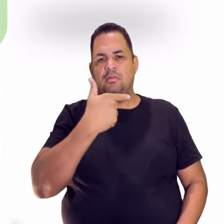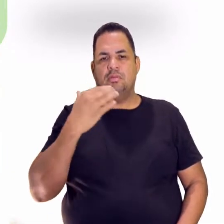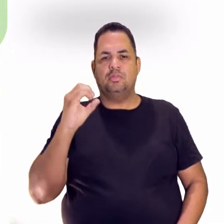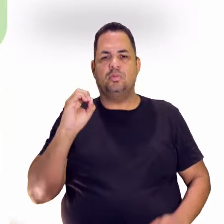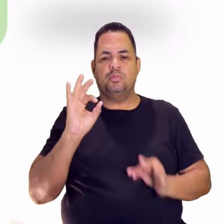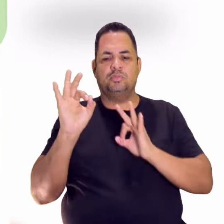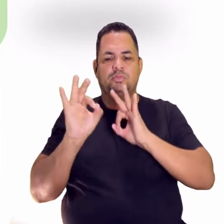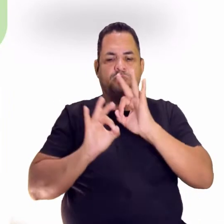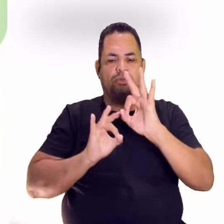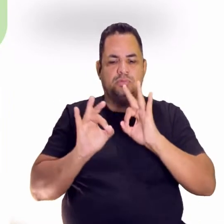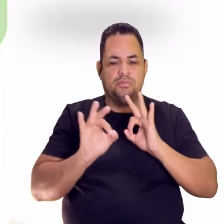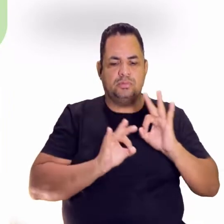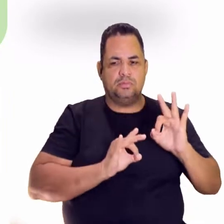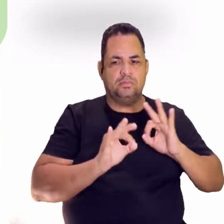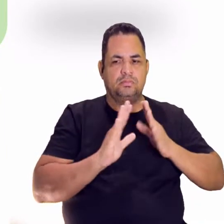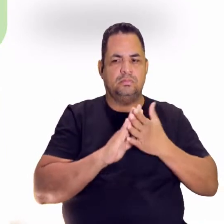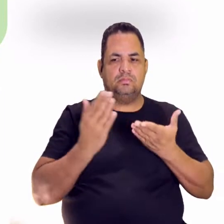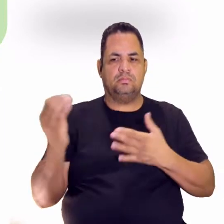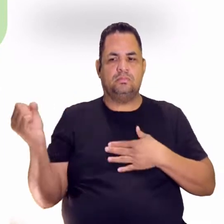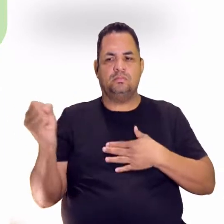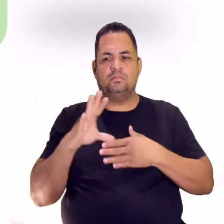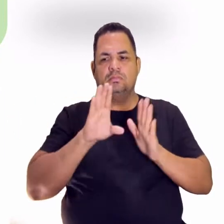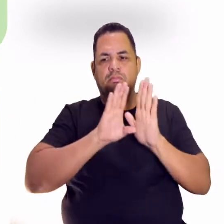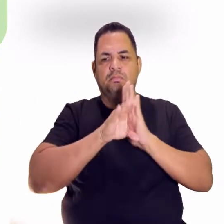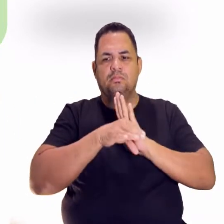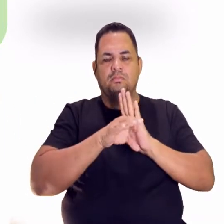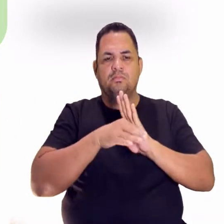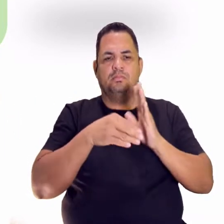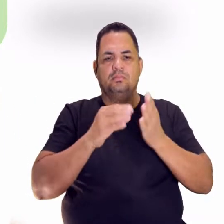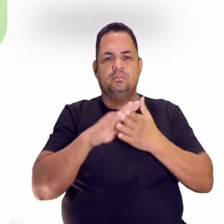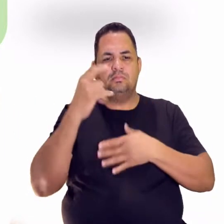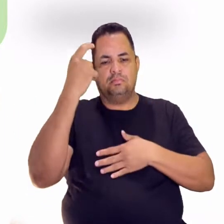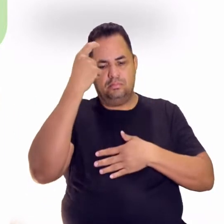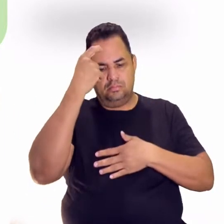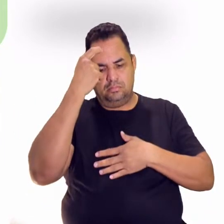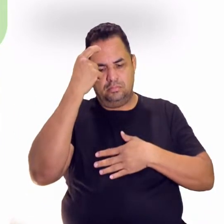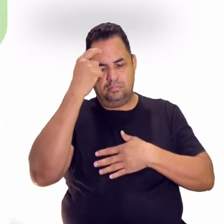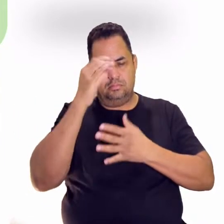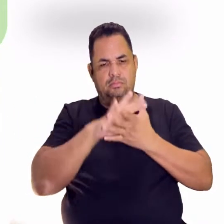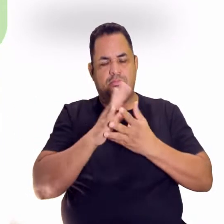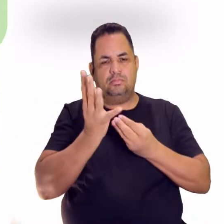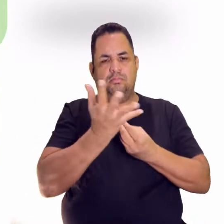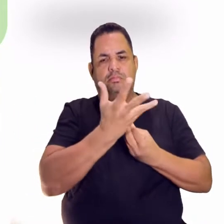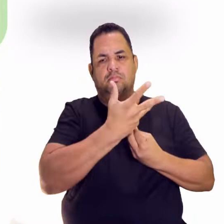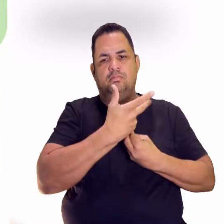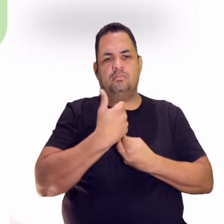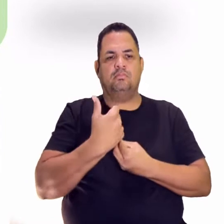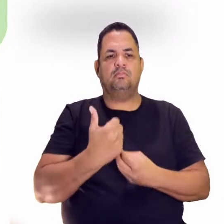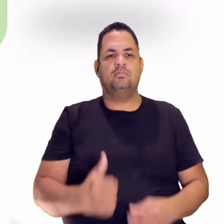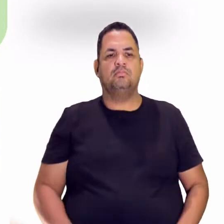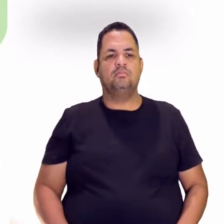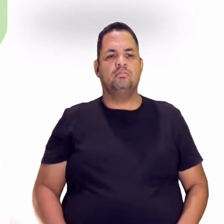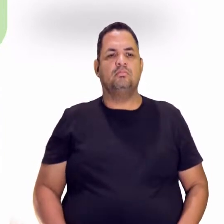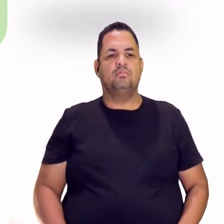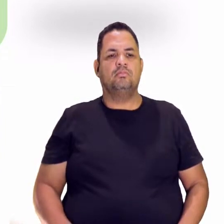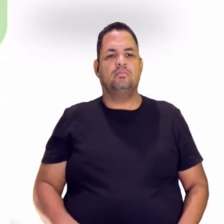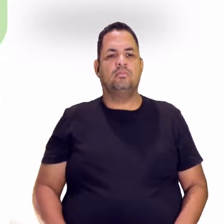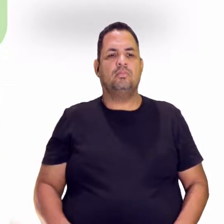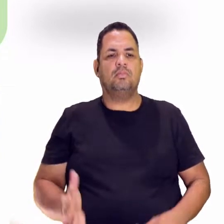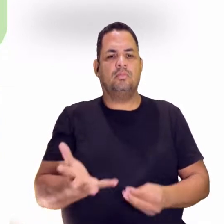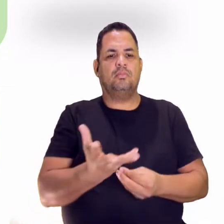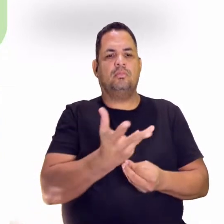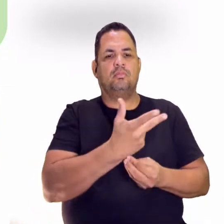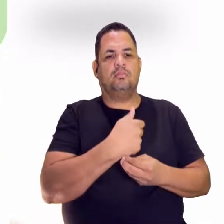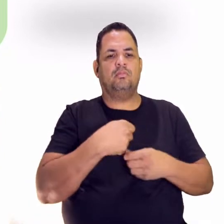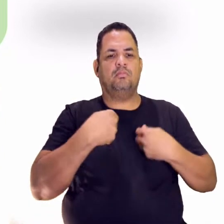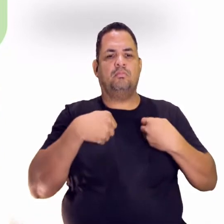esboçar esse novo consenso artístico, né? Então, a arte, então,